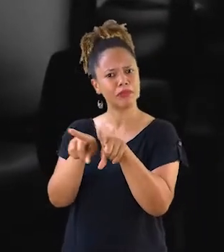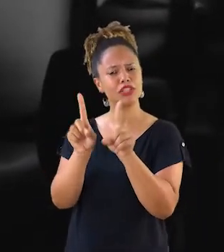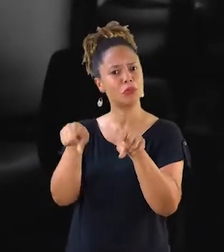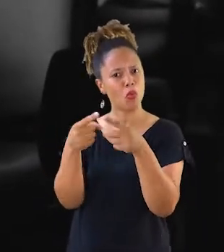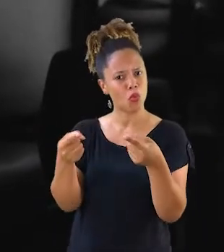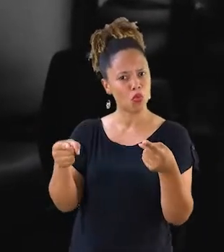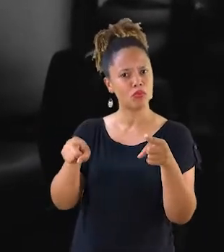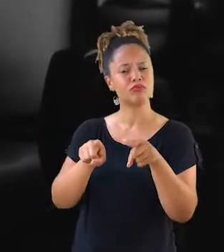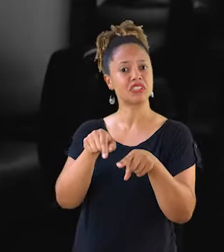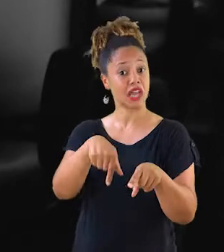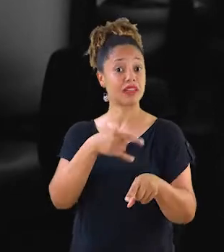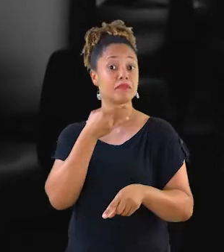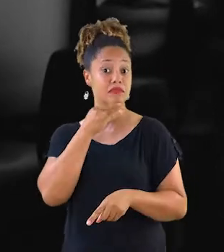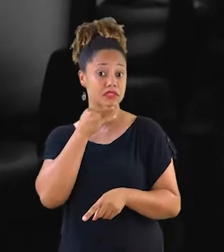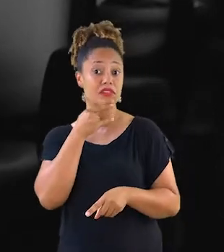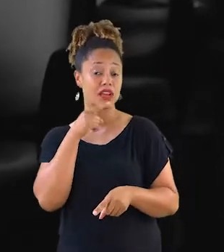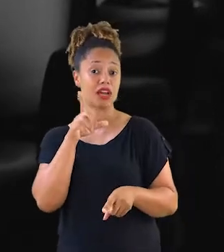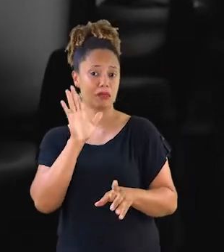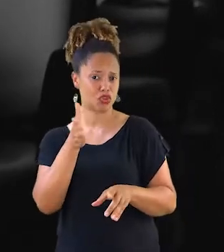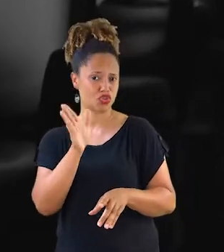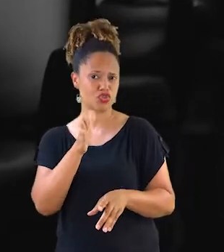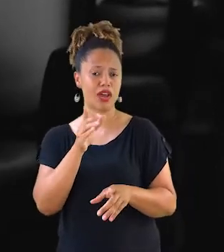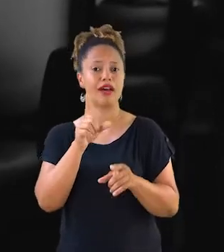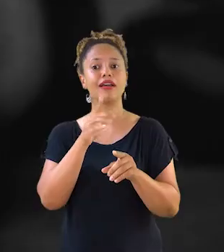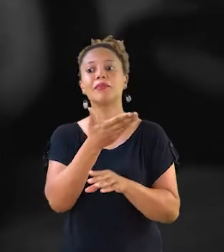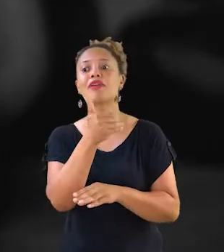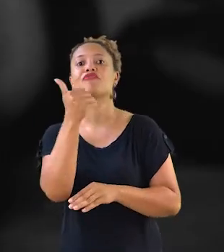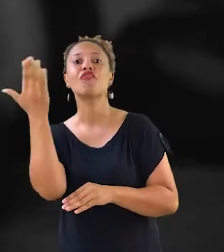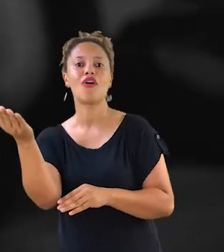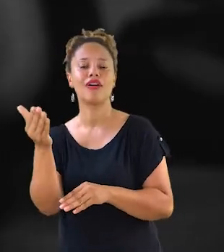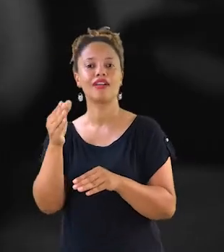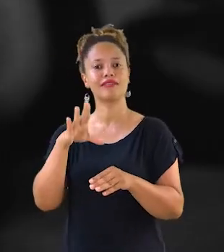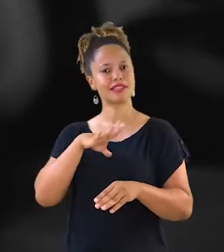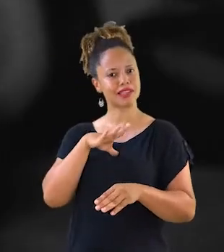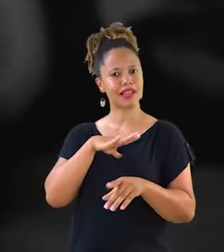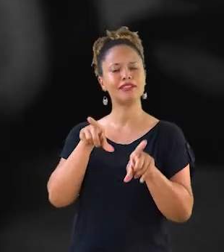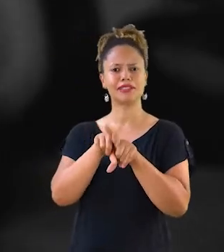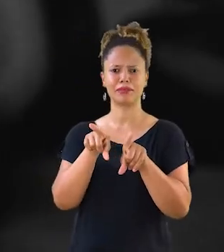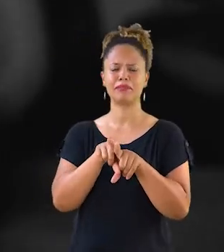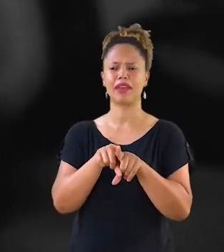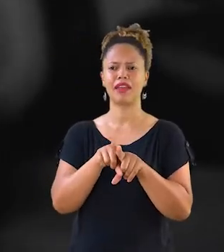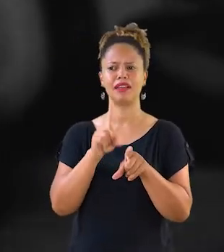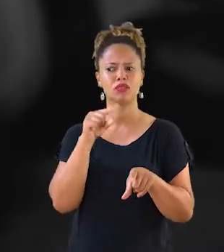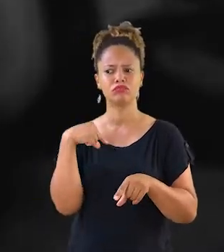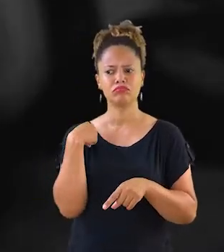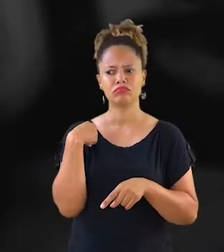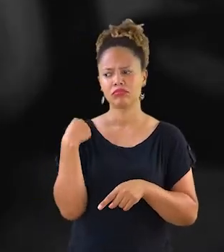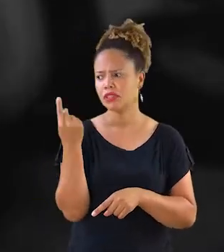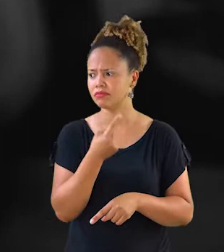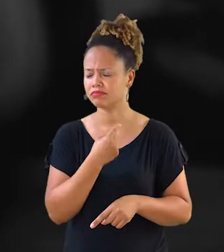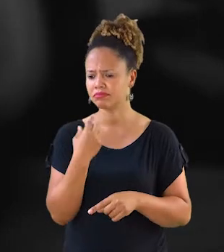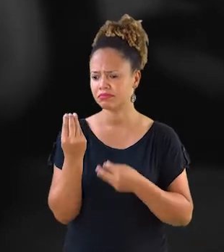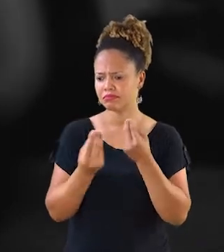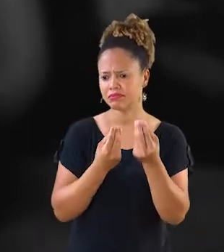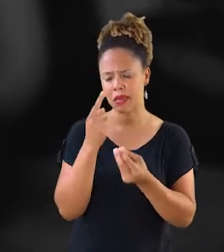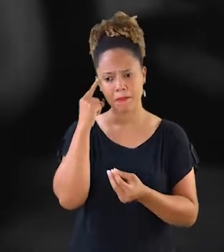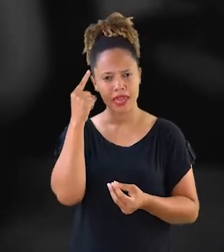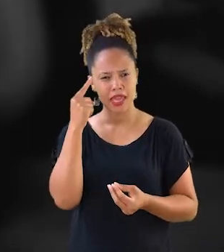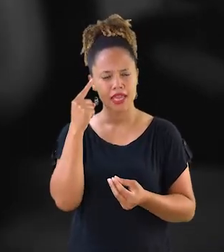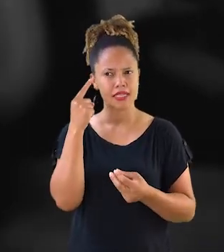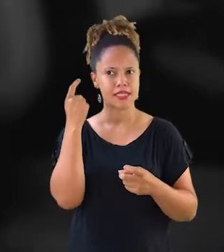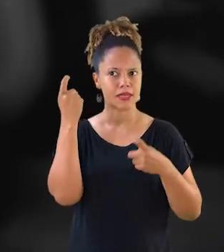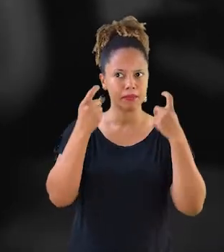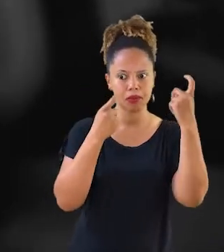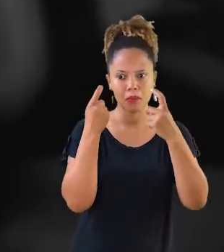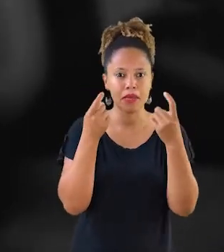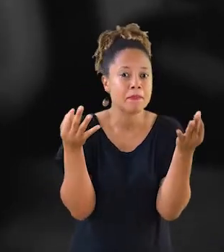da cidade mesmo, toquei em orquestras fora da cidade, em que a gente tem essa, obviamente, na orquestra, essa preocupação